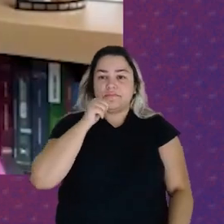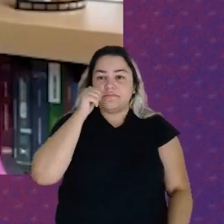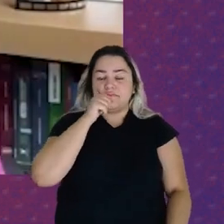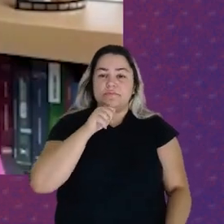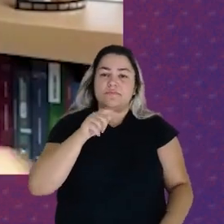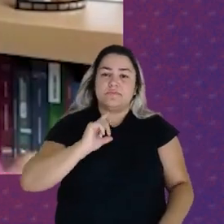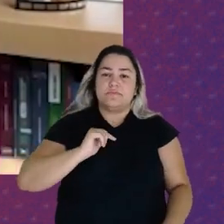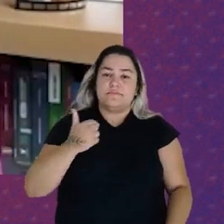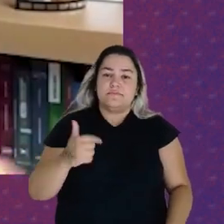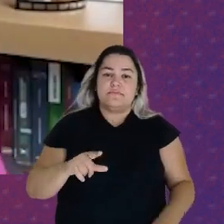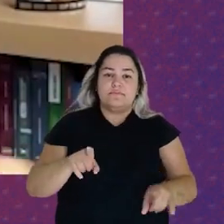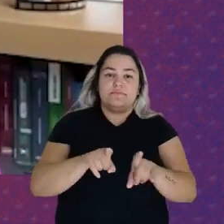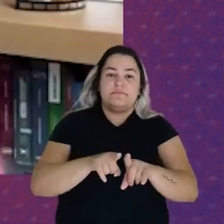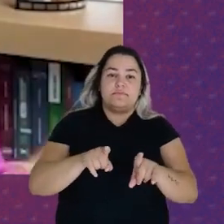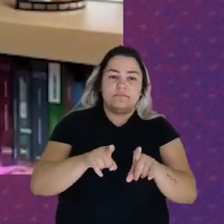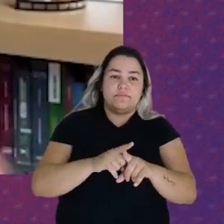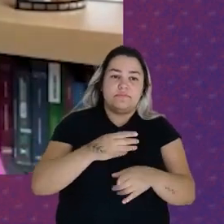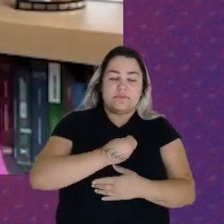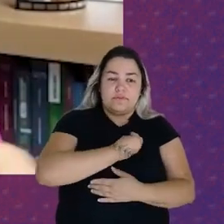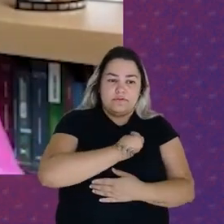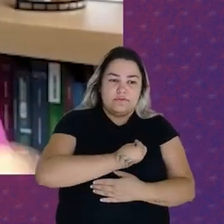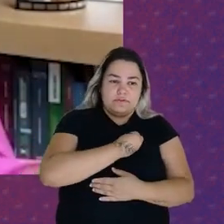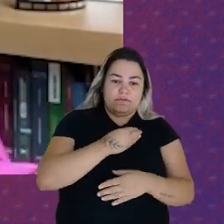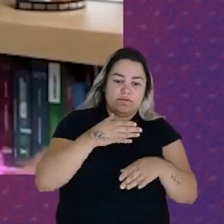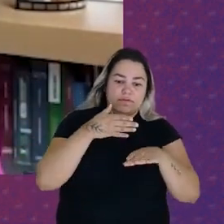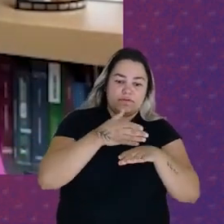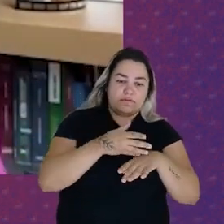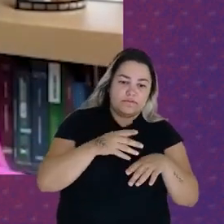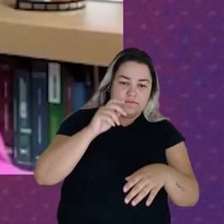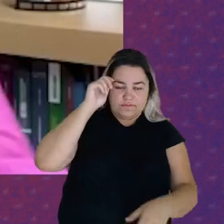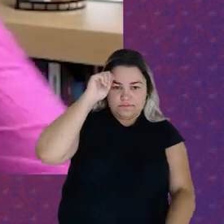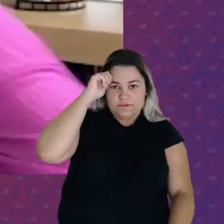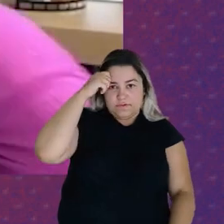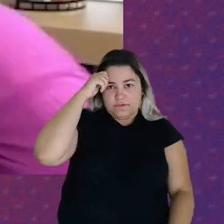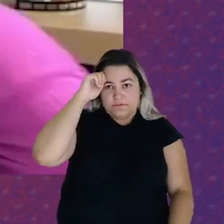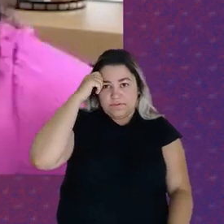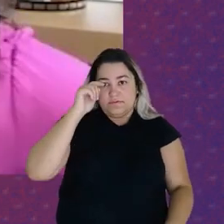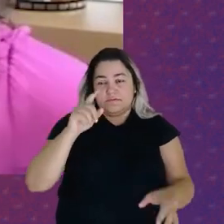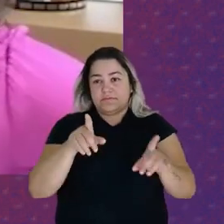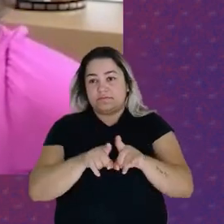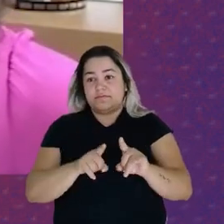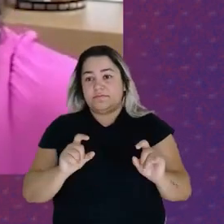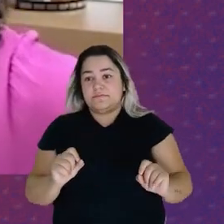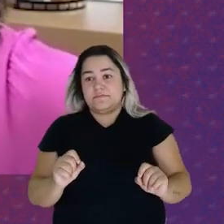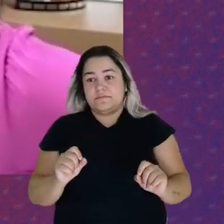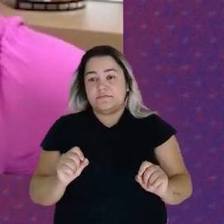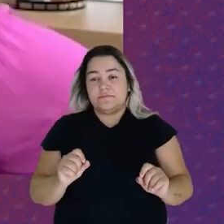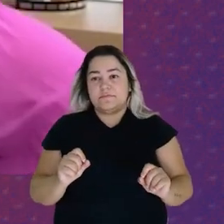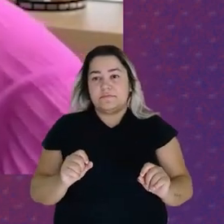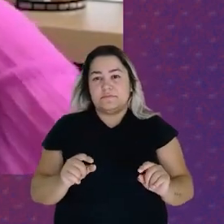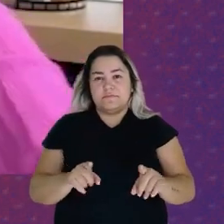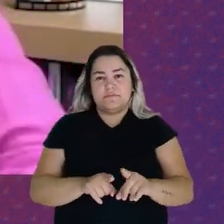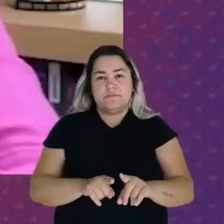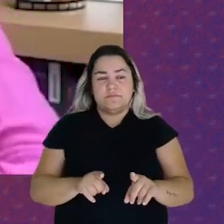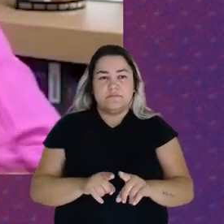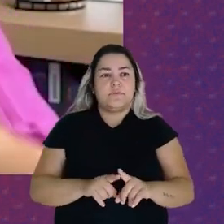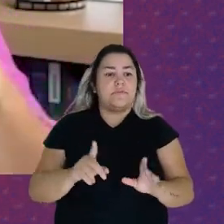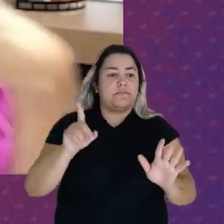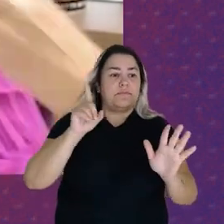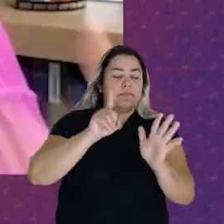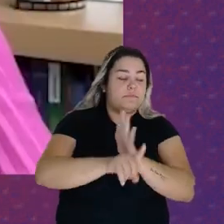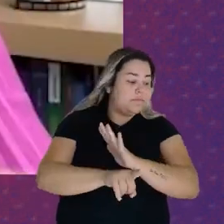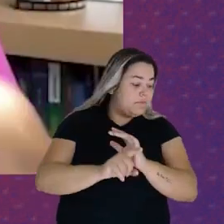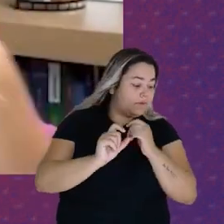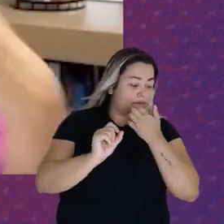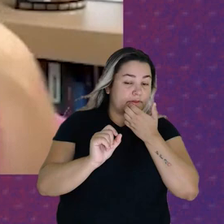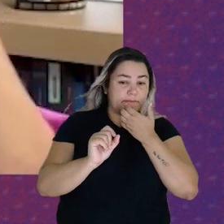a participação de mulheres negras. E aí, eu fico me perguntando aqui